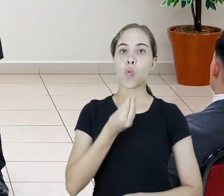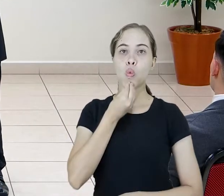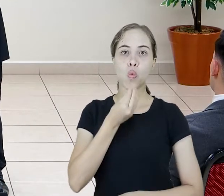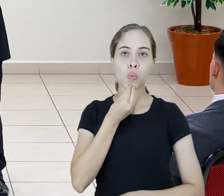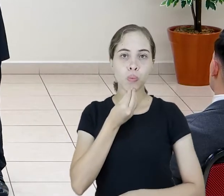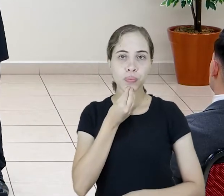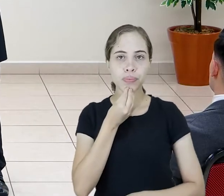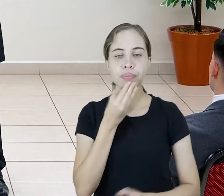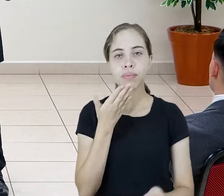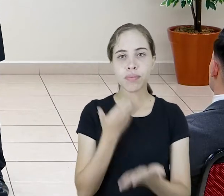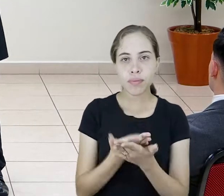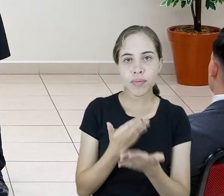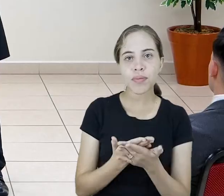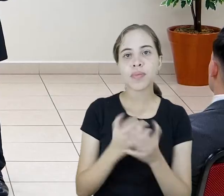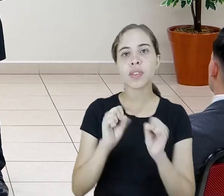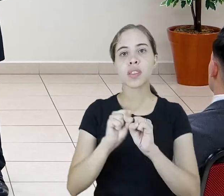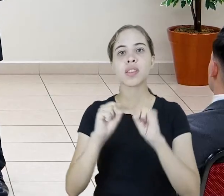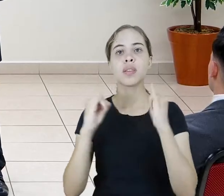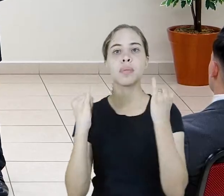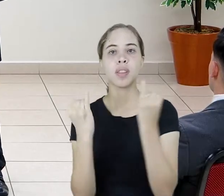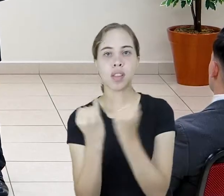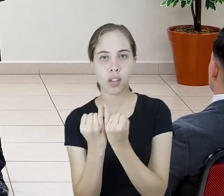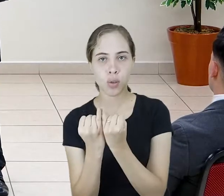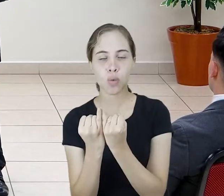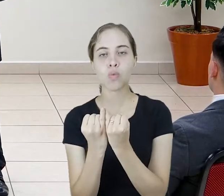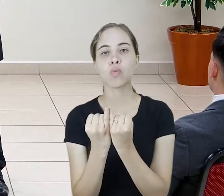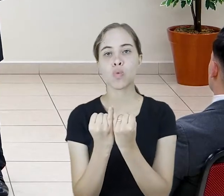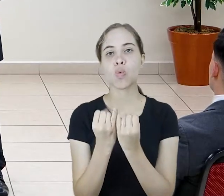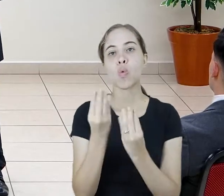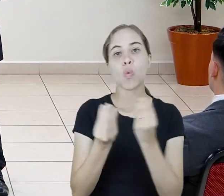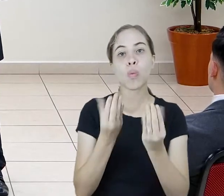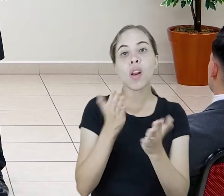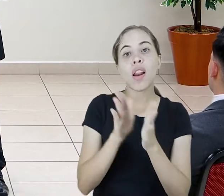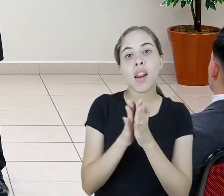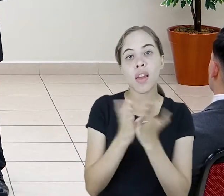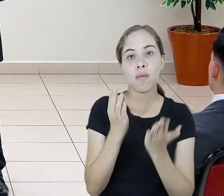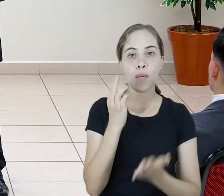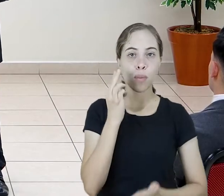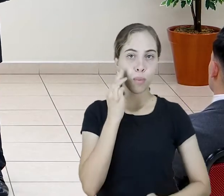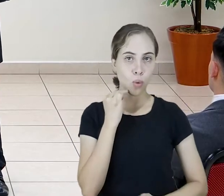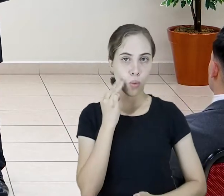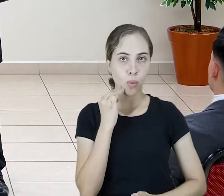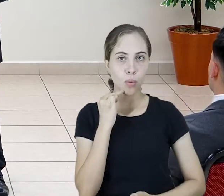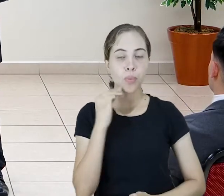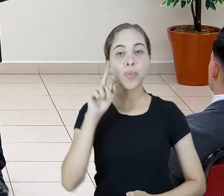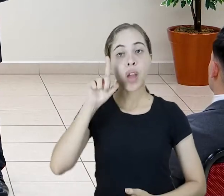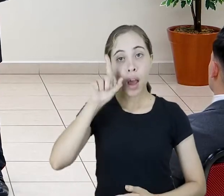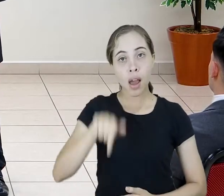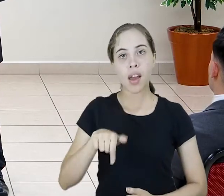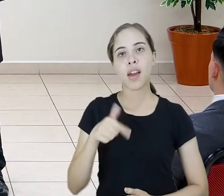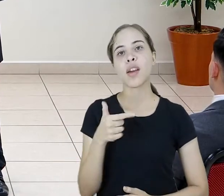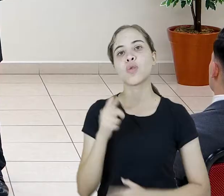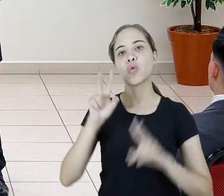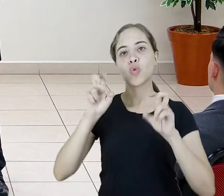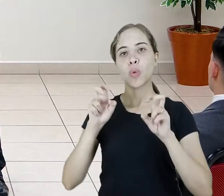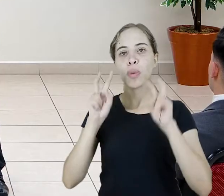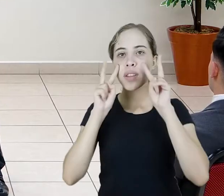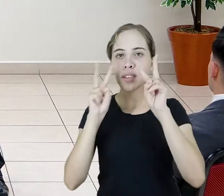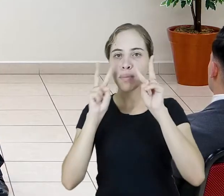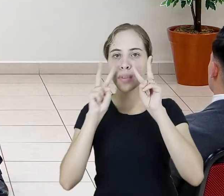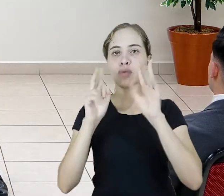oportunidade de estudarmos no seminário e no Instituto o Livro de Mórmon, um outro testamento de Jesus